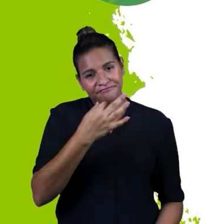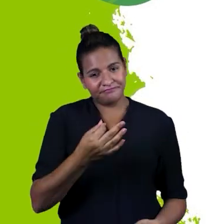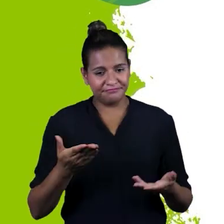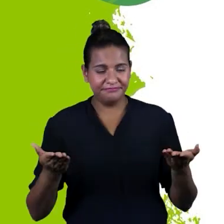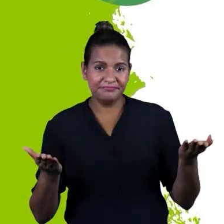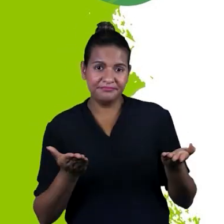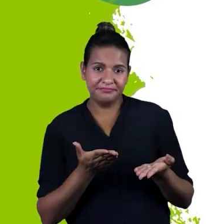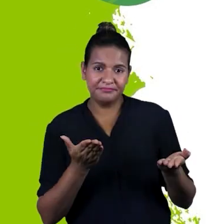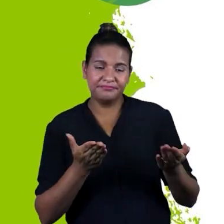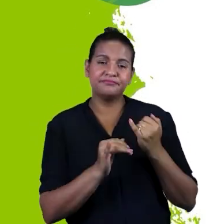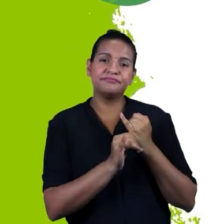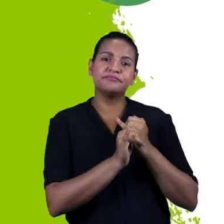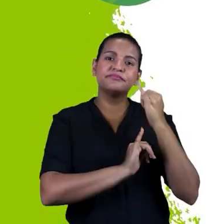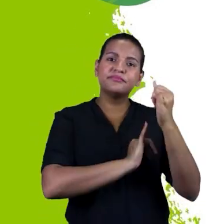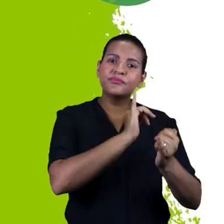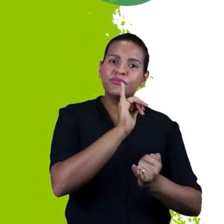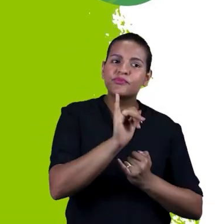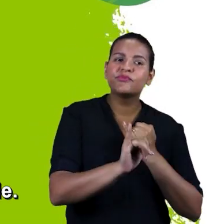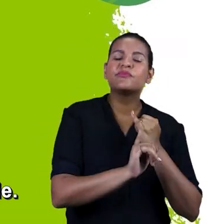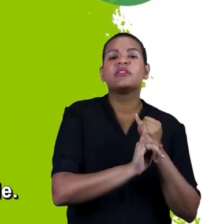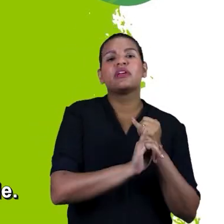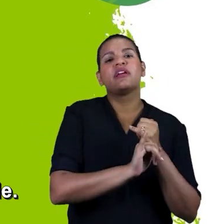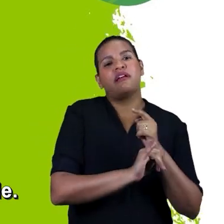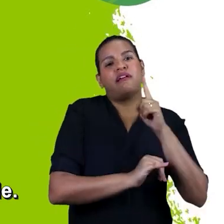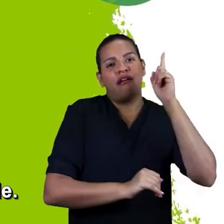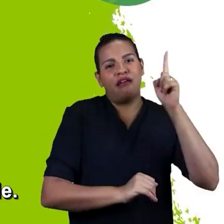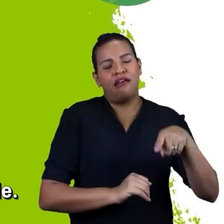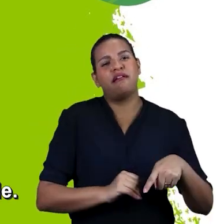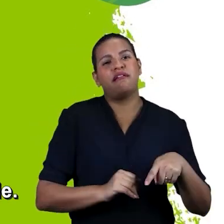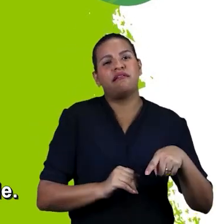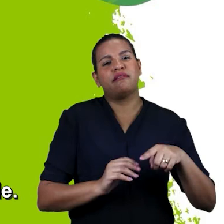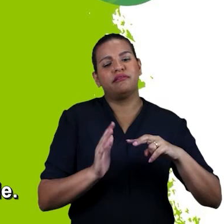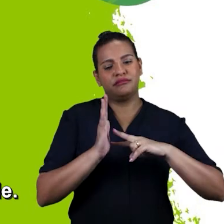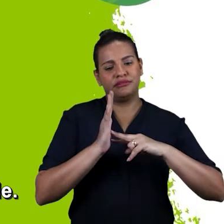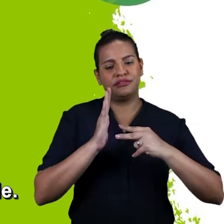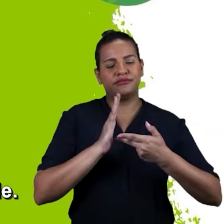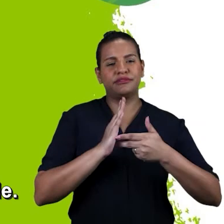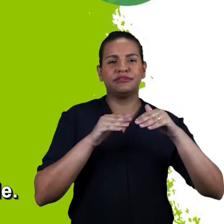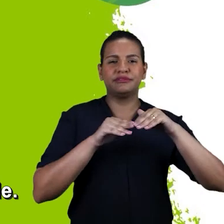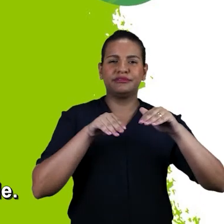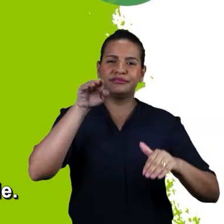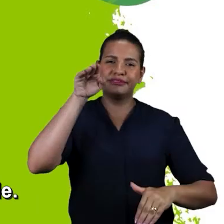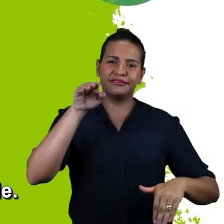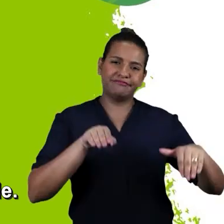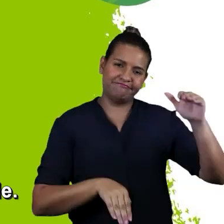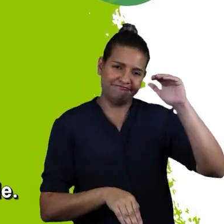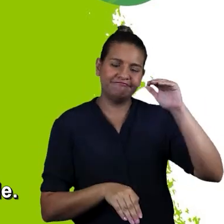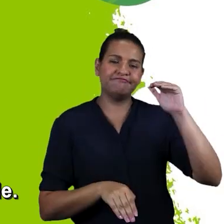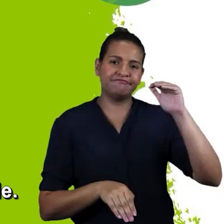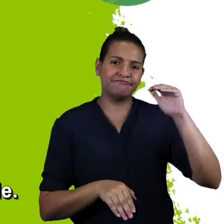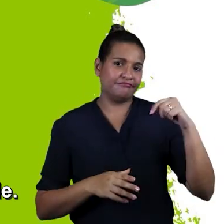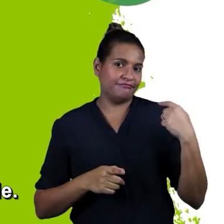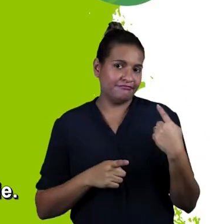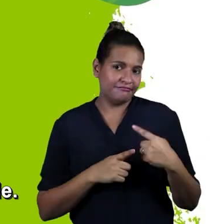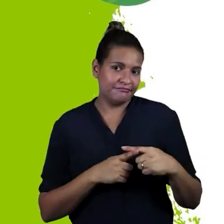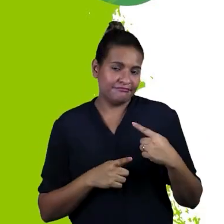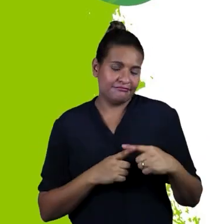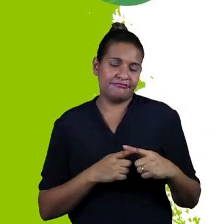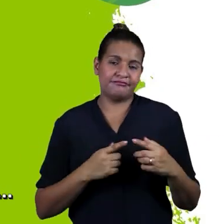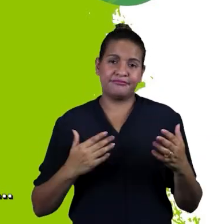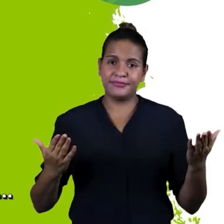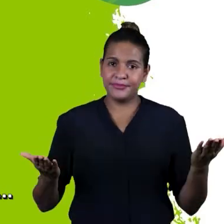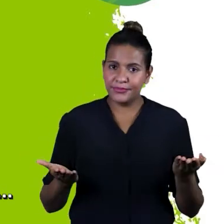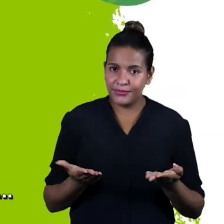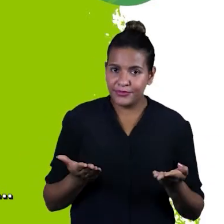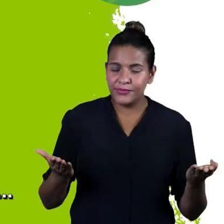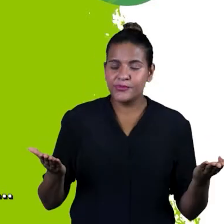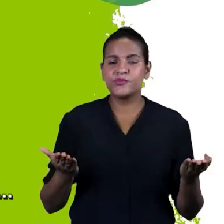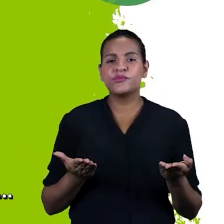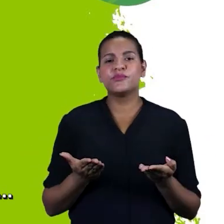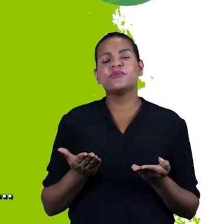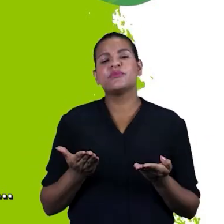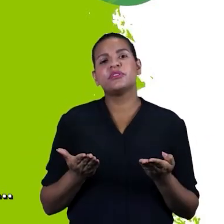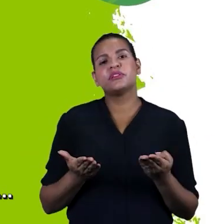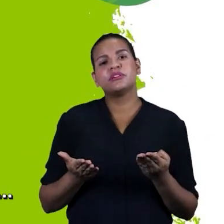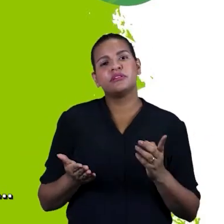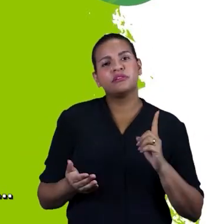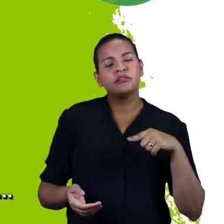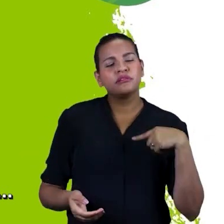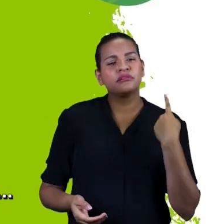Inclusive, eu acho que a internet hoje já é uma métrica de desigualdade, né? Então, hoje a gente